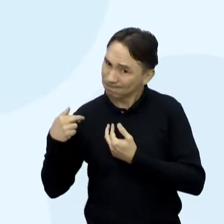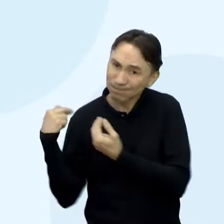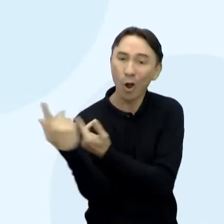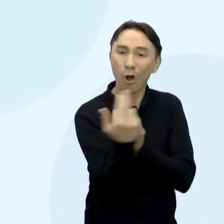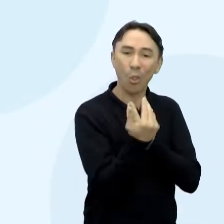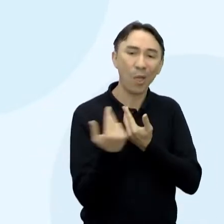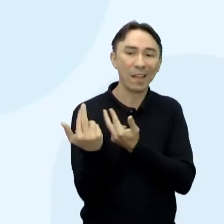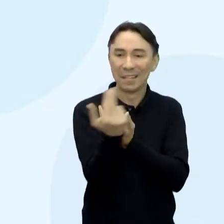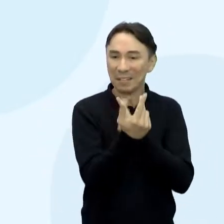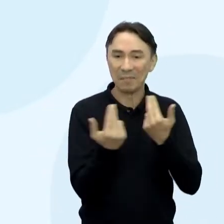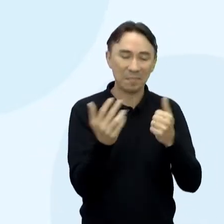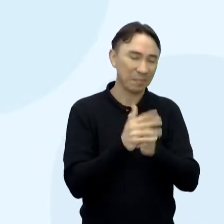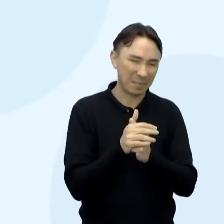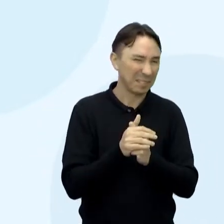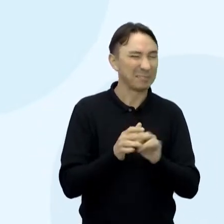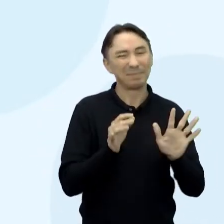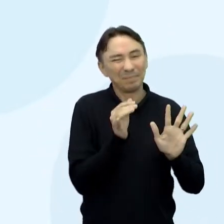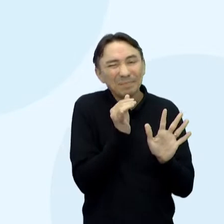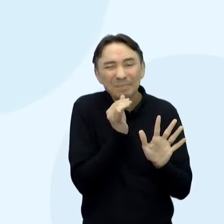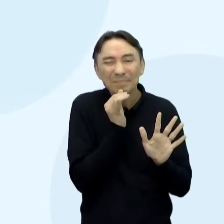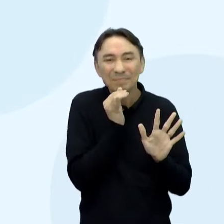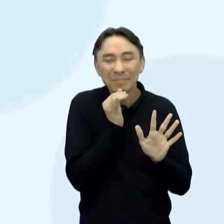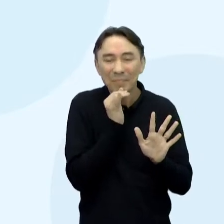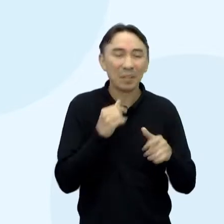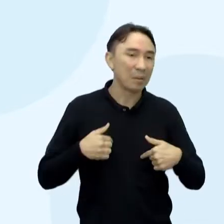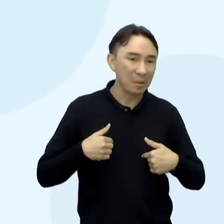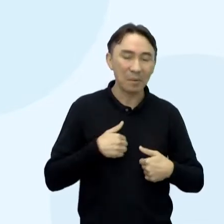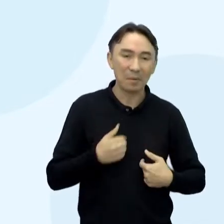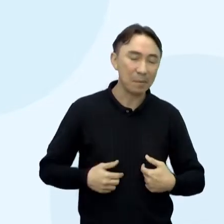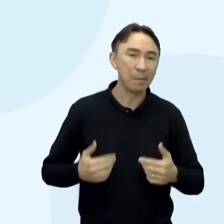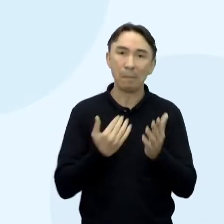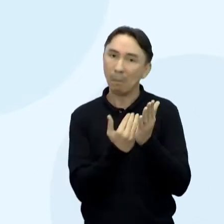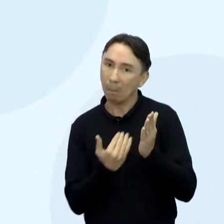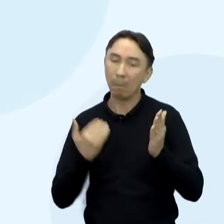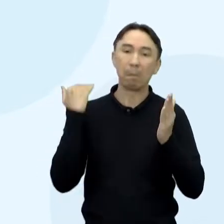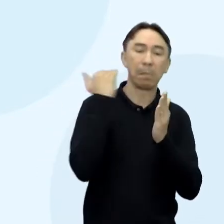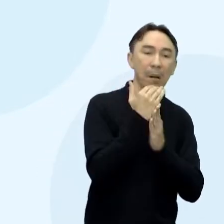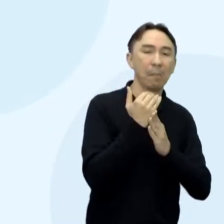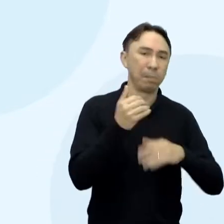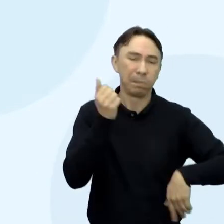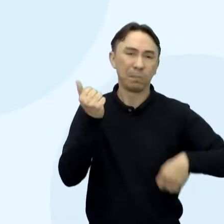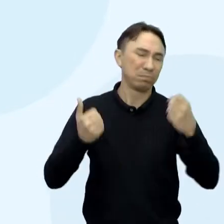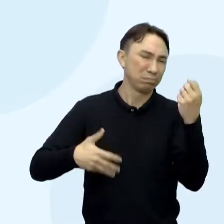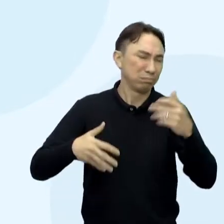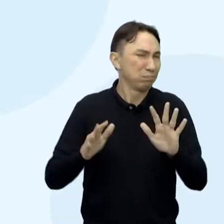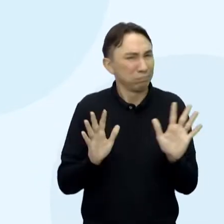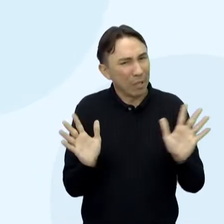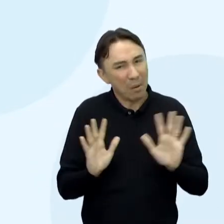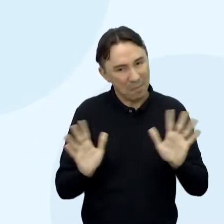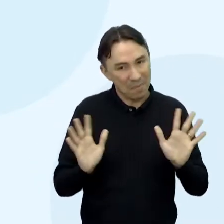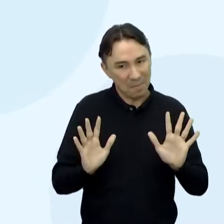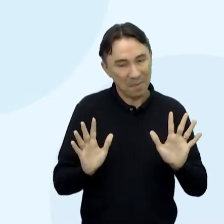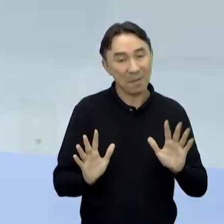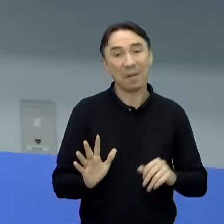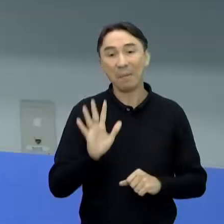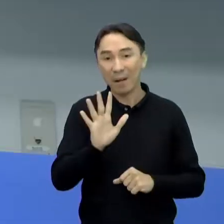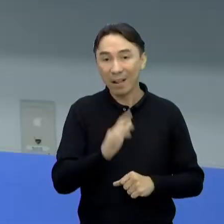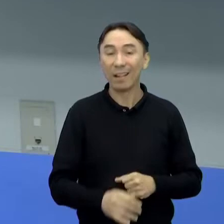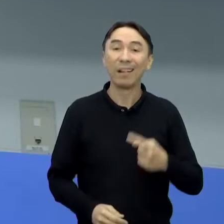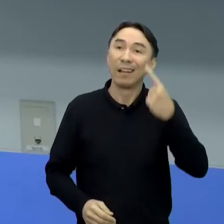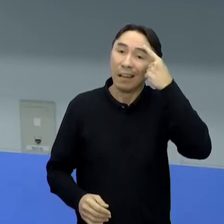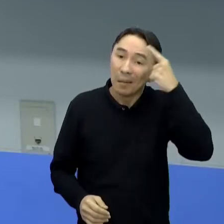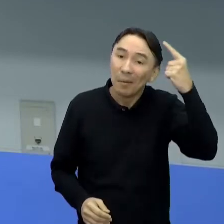Inclusive, eu não vou nem ampliar muito a perspectiva do meu comentário, mas a gente pode